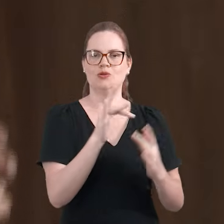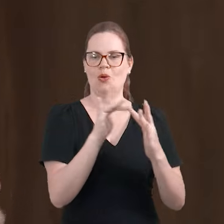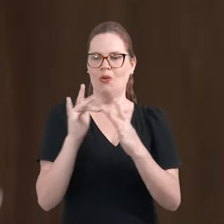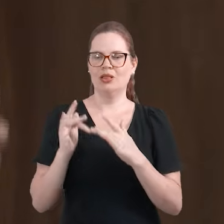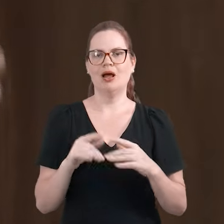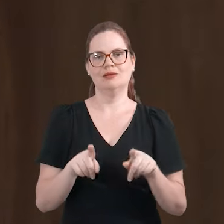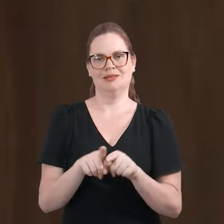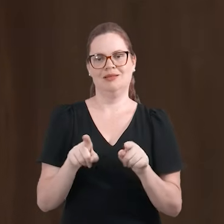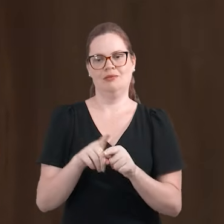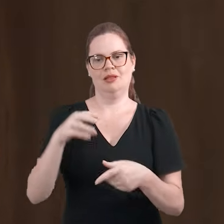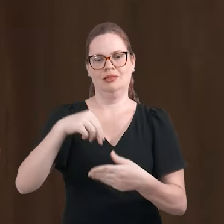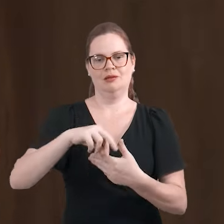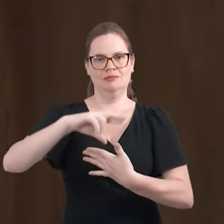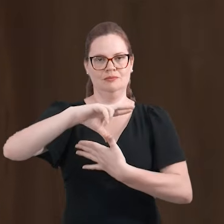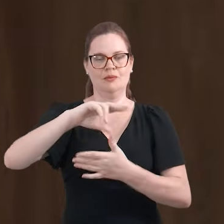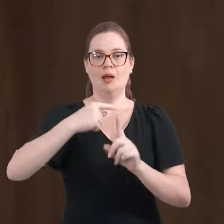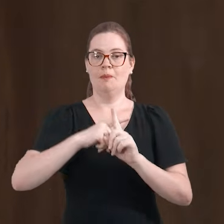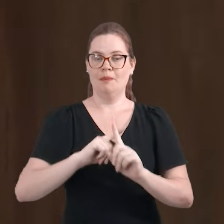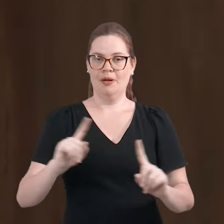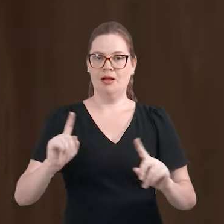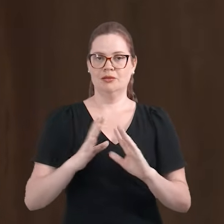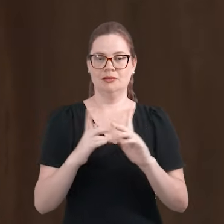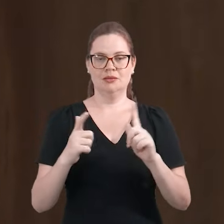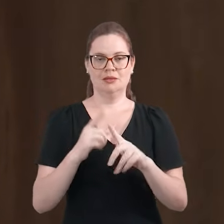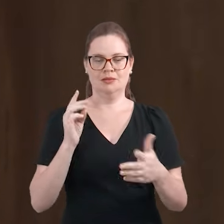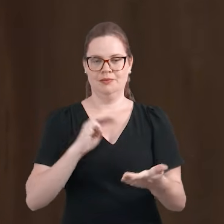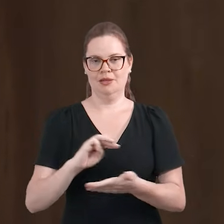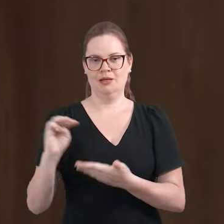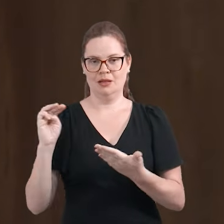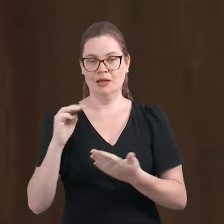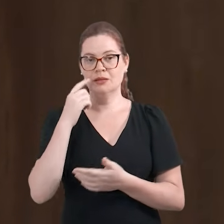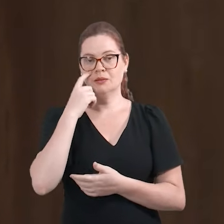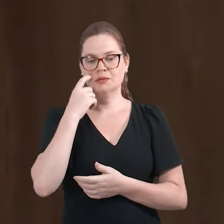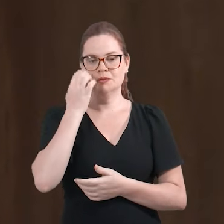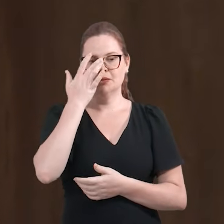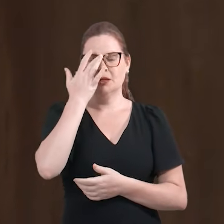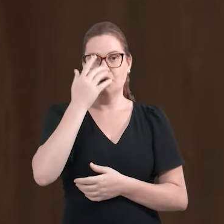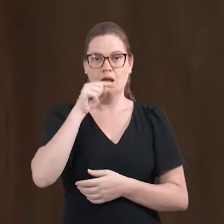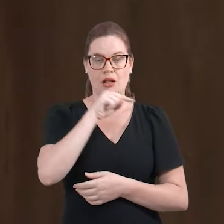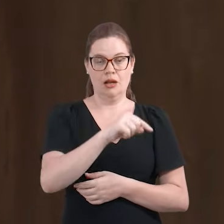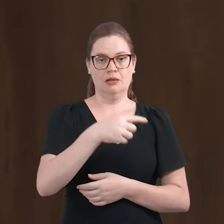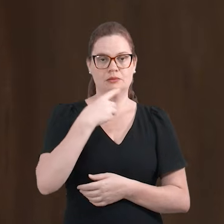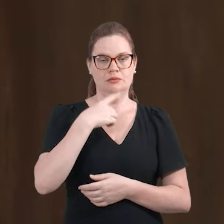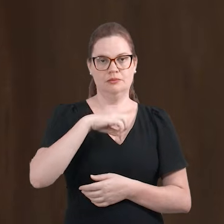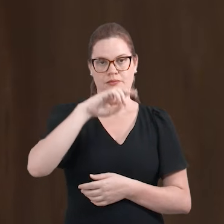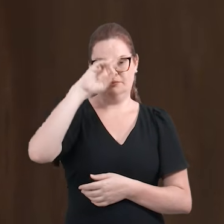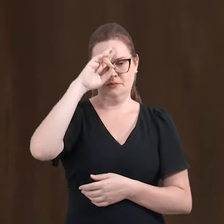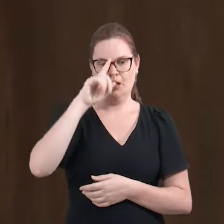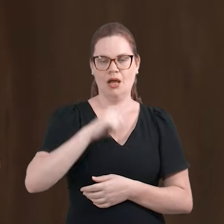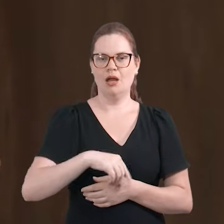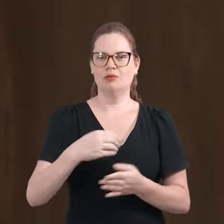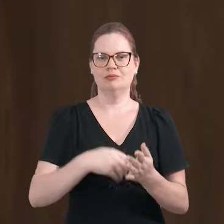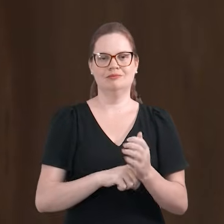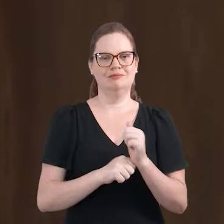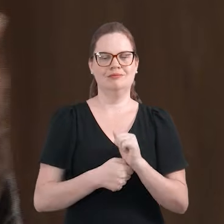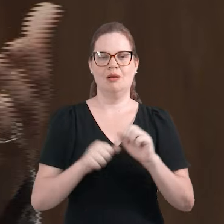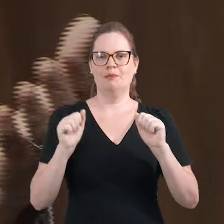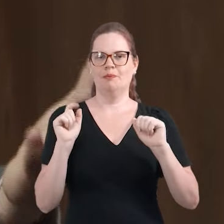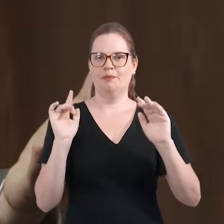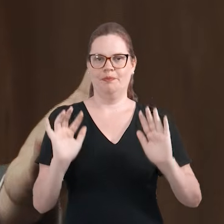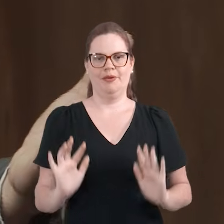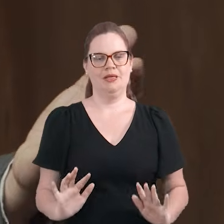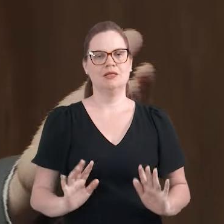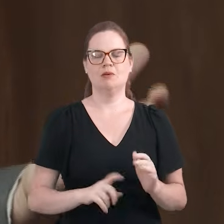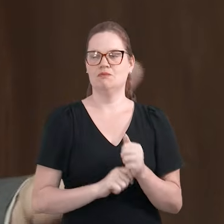aí, mas especificamente a obra, pastor Josias, na República Dominicana é um grande mistério, uma grande